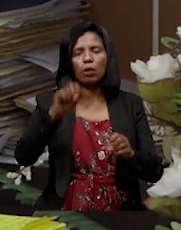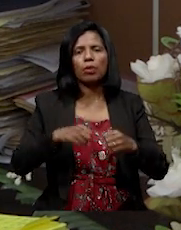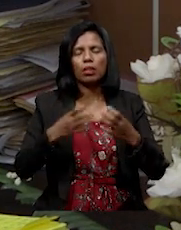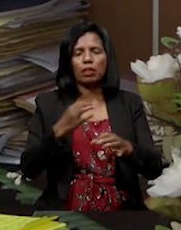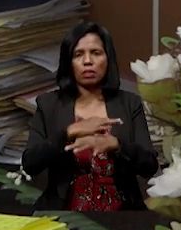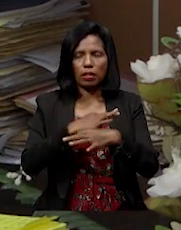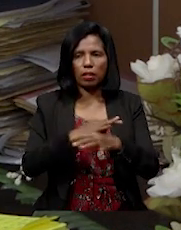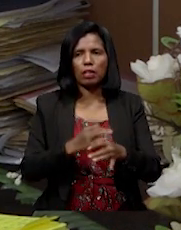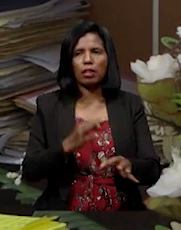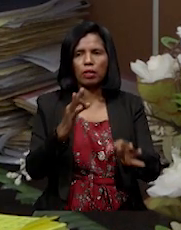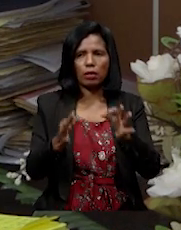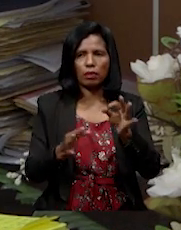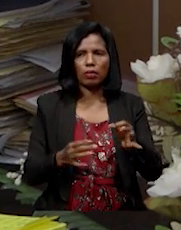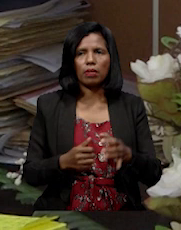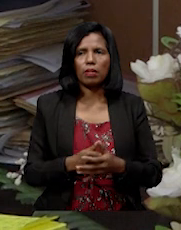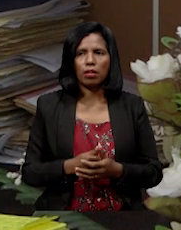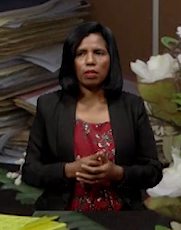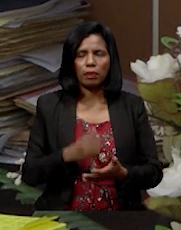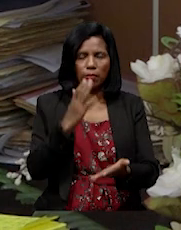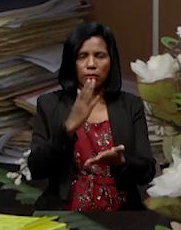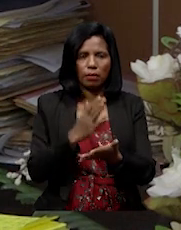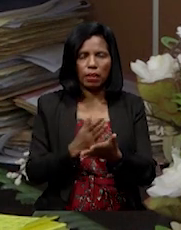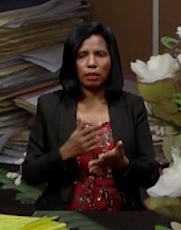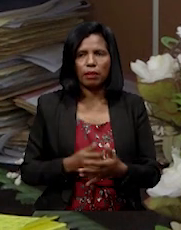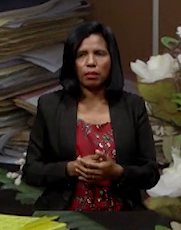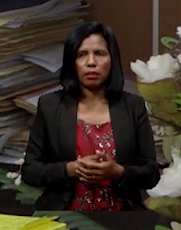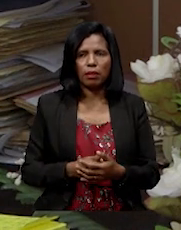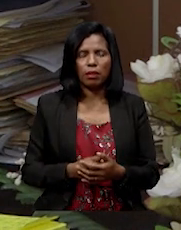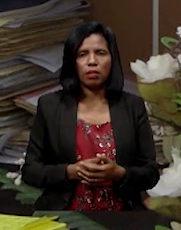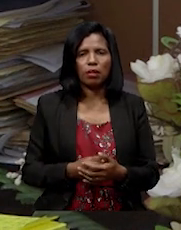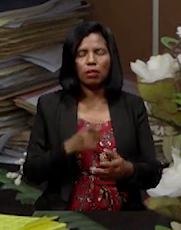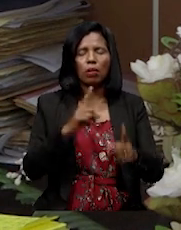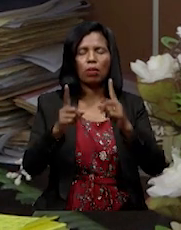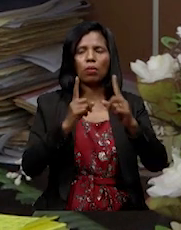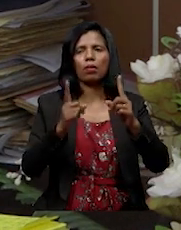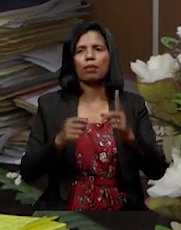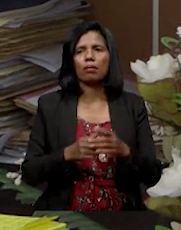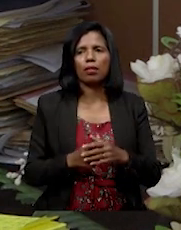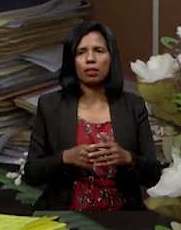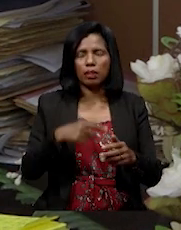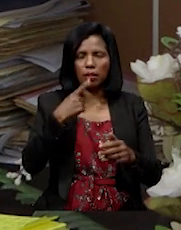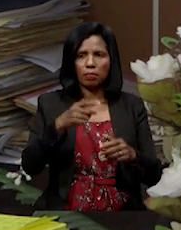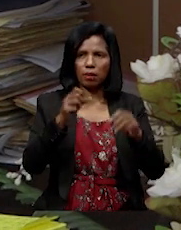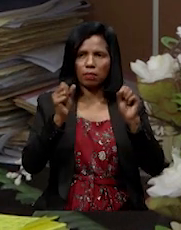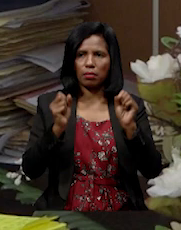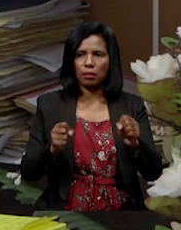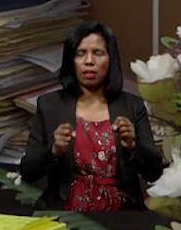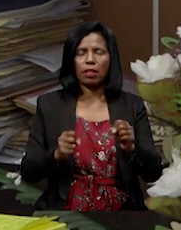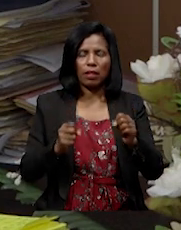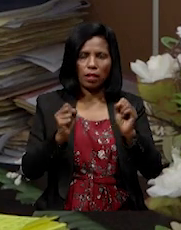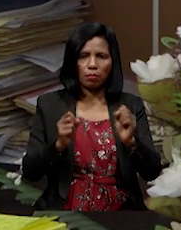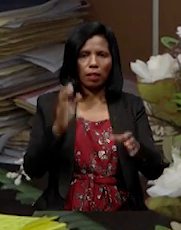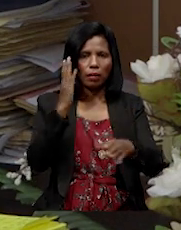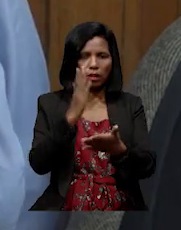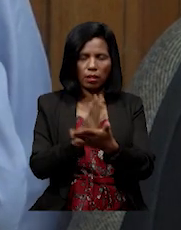parakari atau waktu stop rumah ya dalam, pelu minus konfirma malu, ida nebe mak merese pati tabel tahan, ida